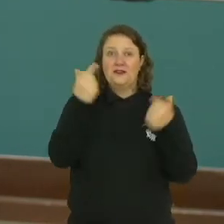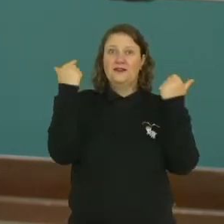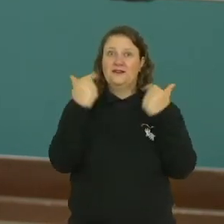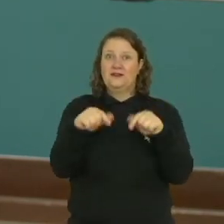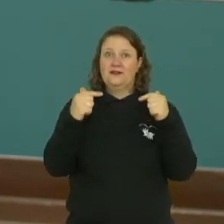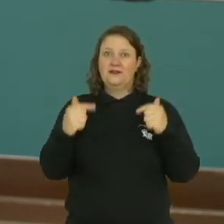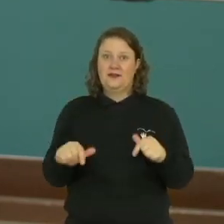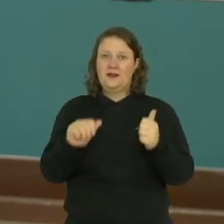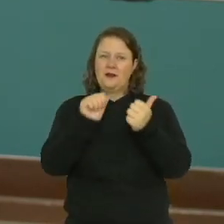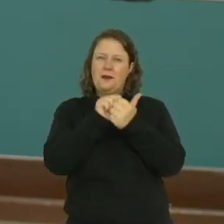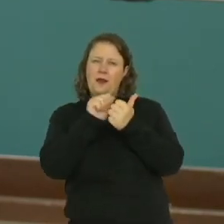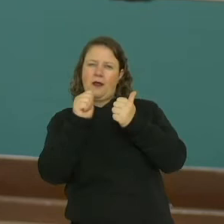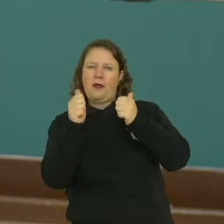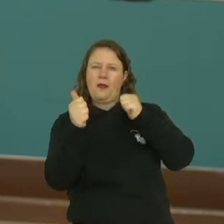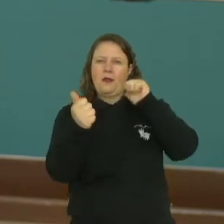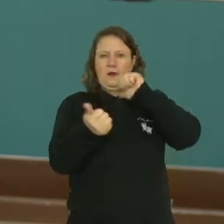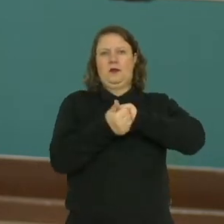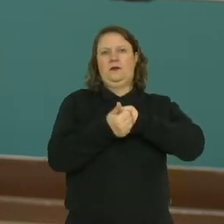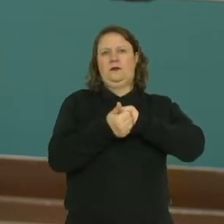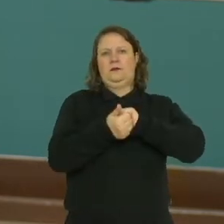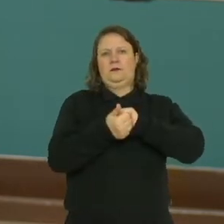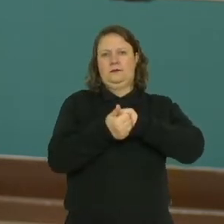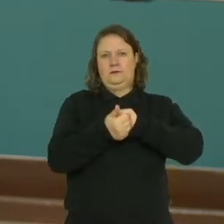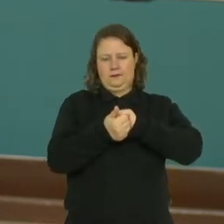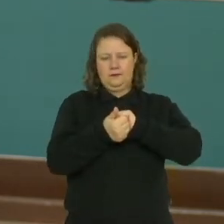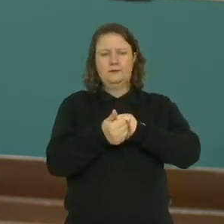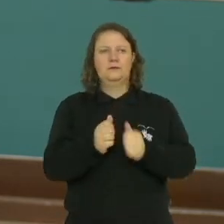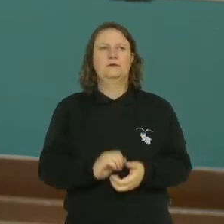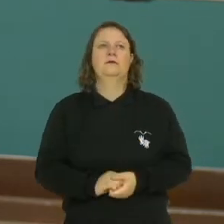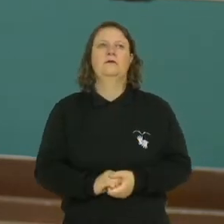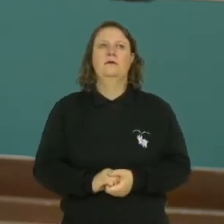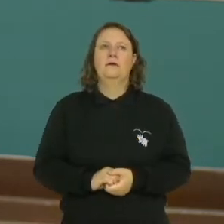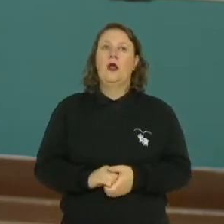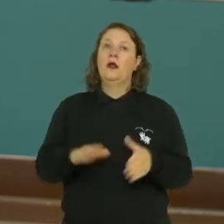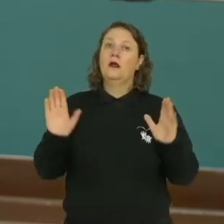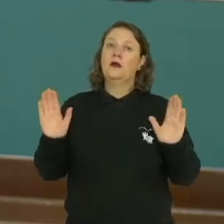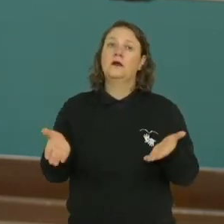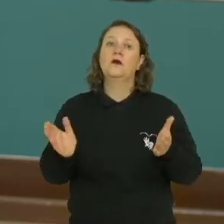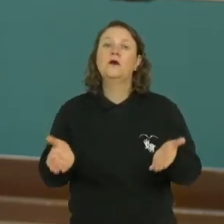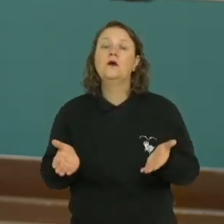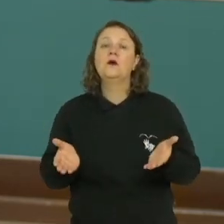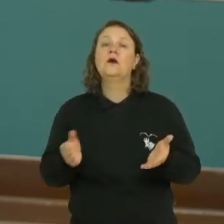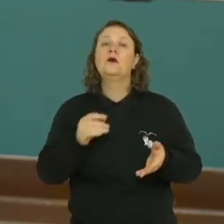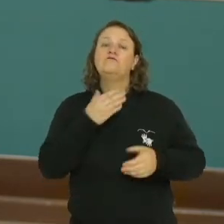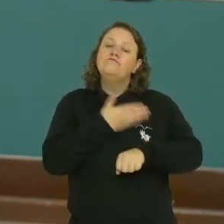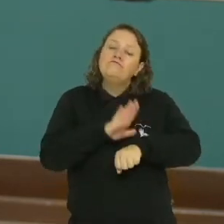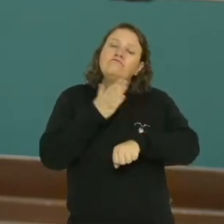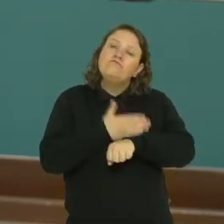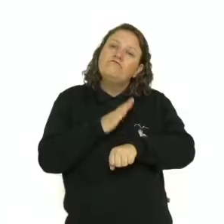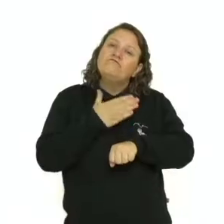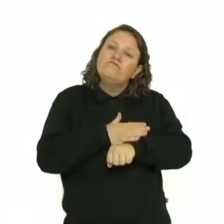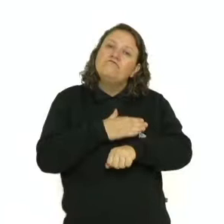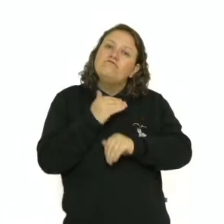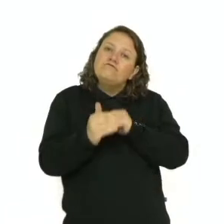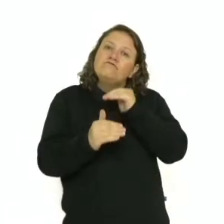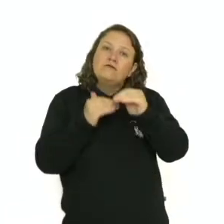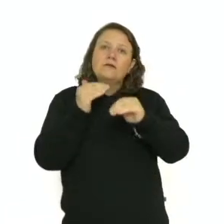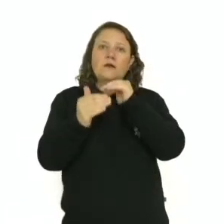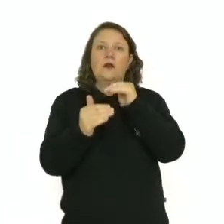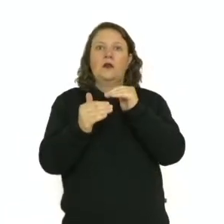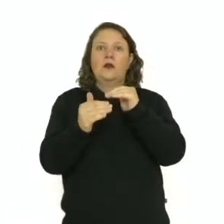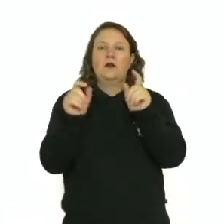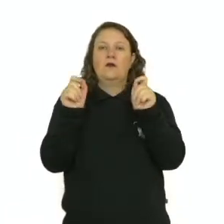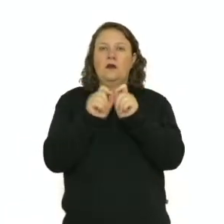fez aqui um equilíbrio das casas decimais, digamos assim. Então, quando a gente está fazendo esse processo, a gente diz que a gente